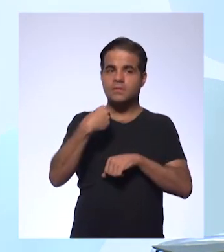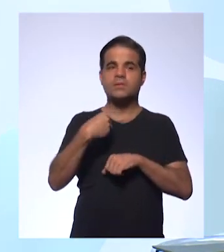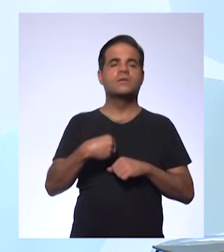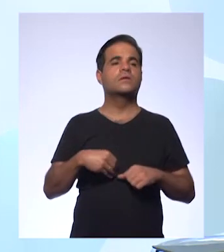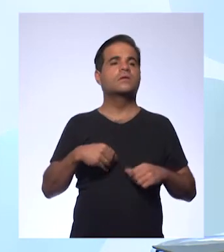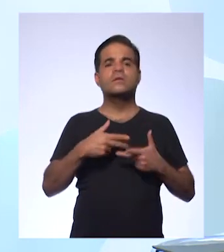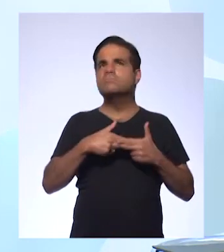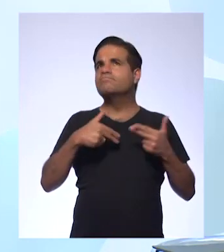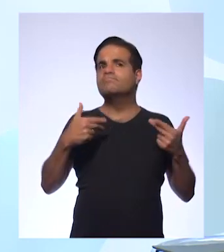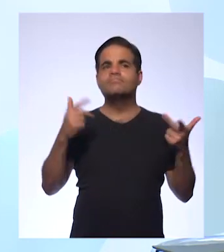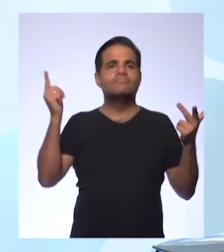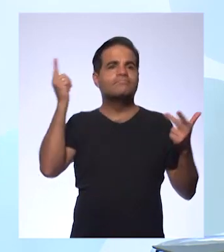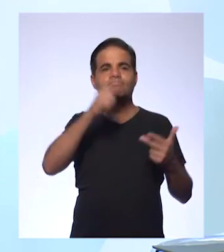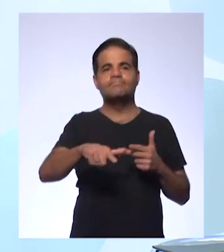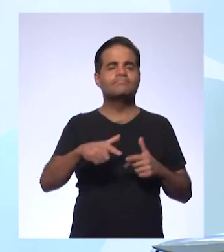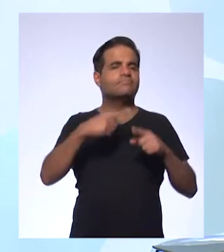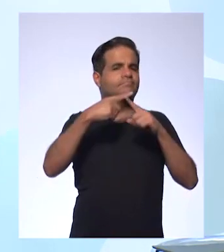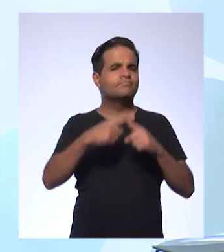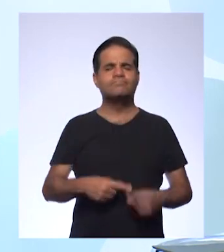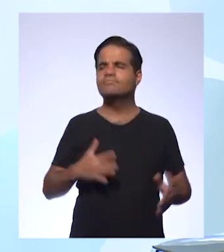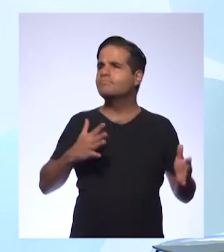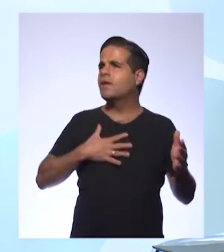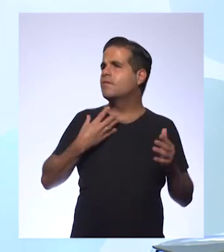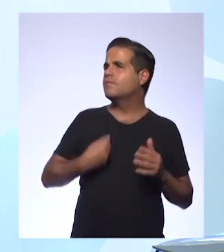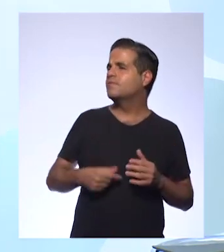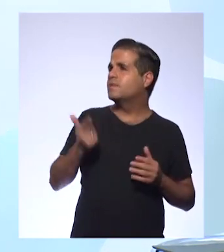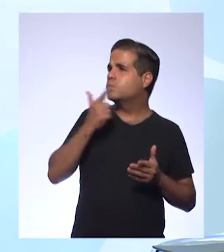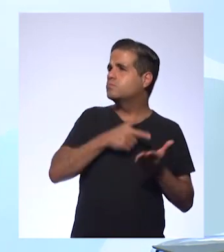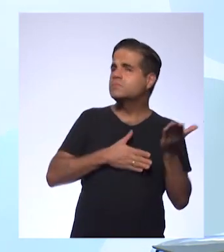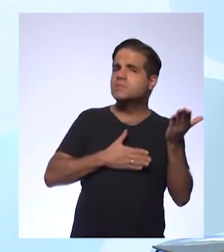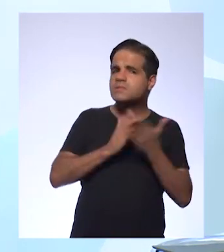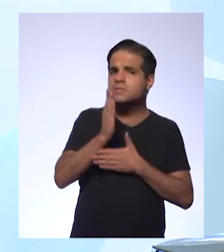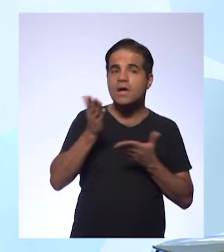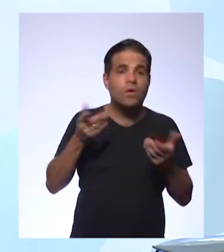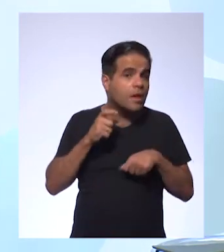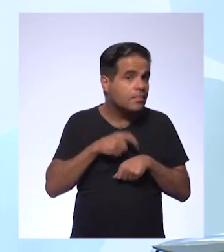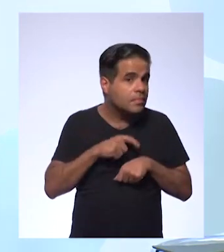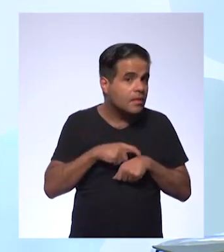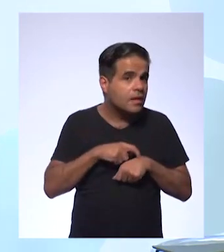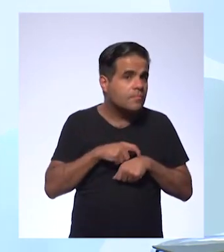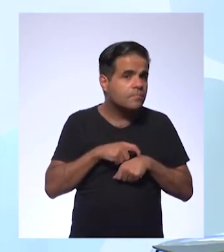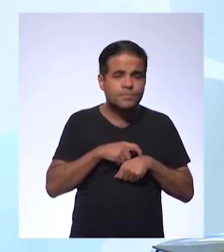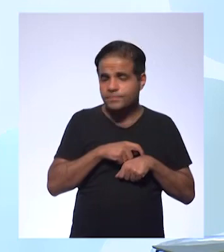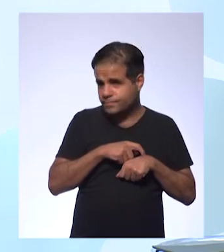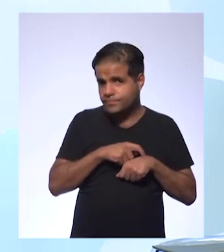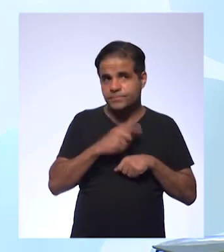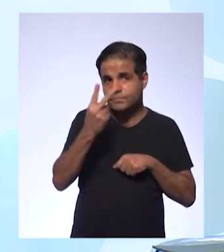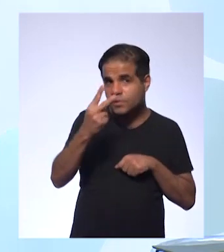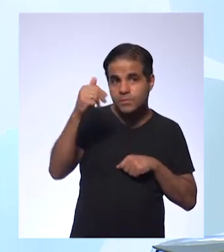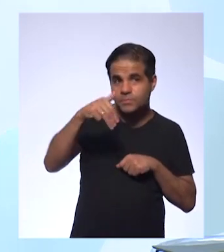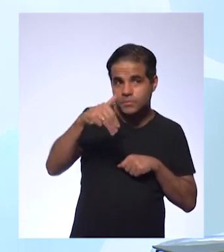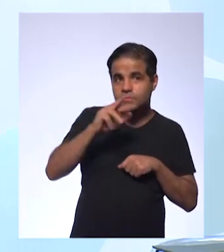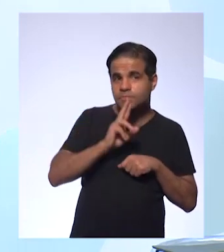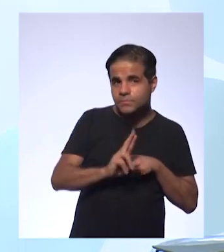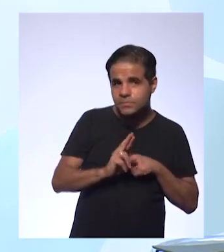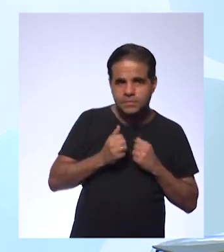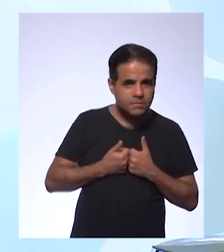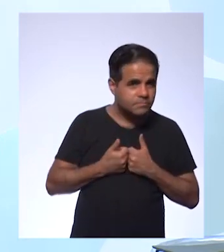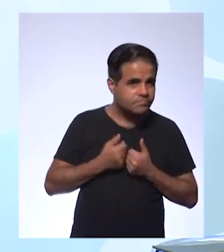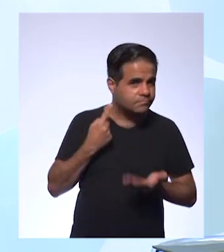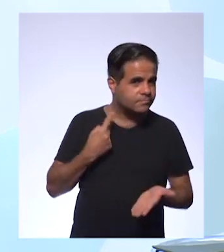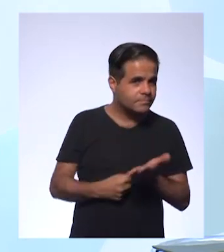Grandes conquistas, jogadas que deram certo. Então, vocês terão agora 2 minutinhos para isso, combinado?